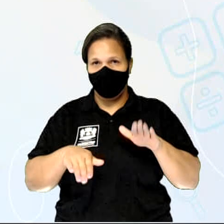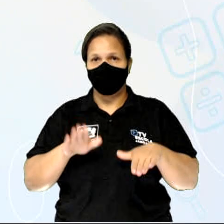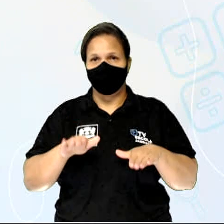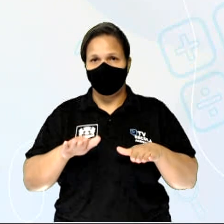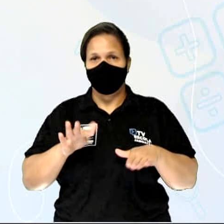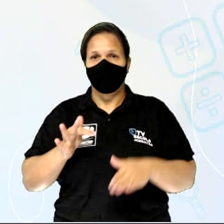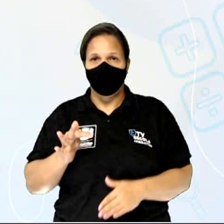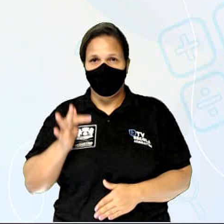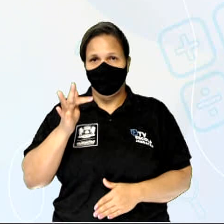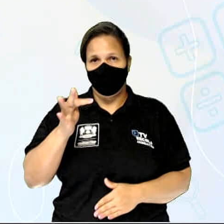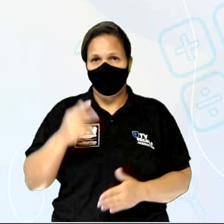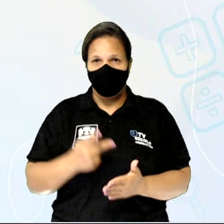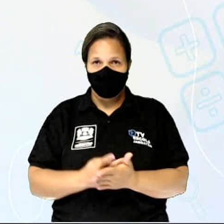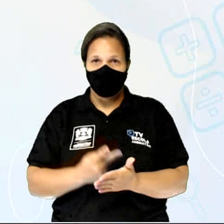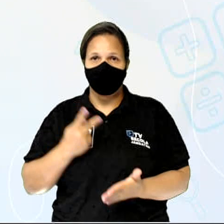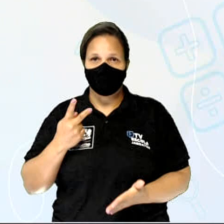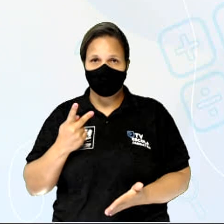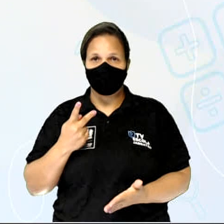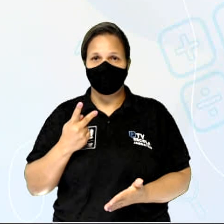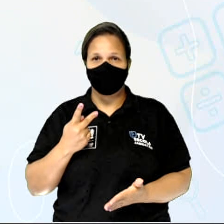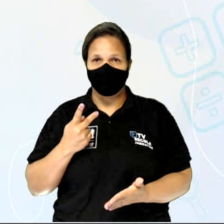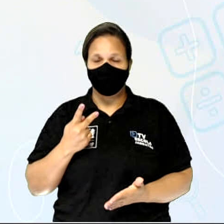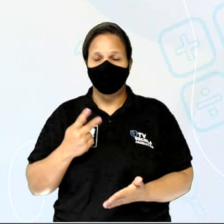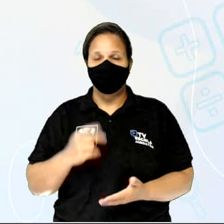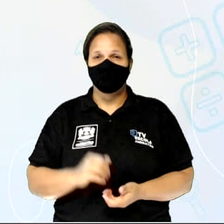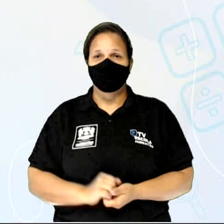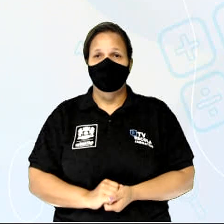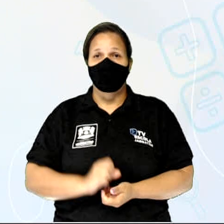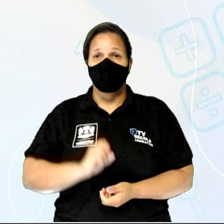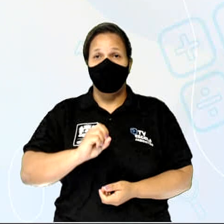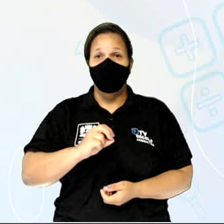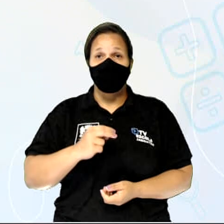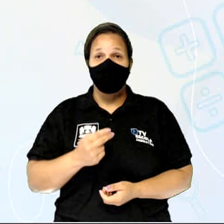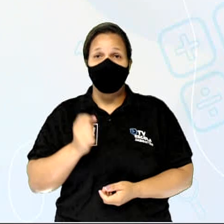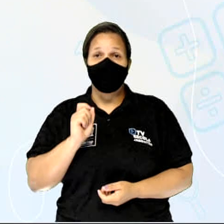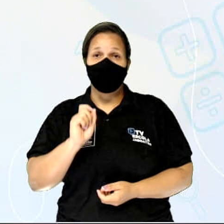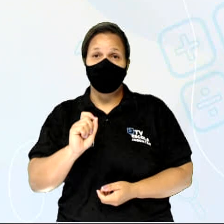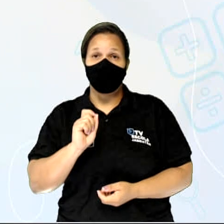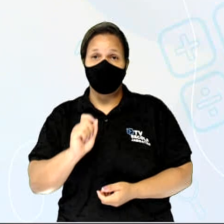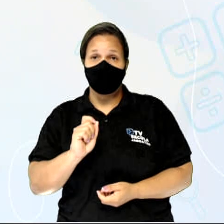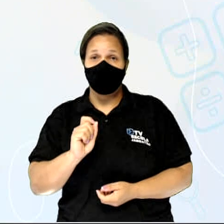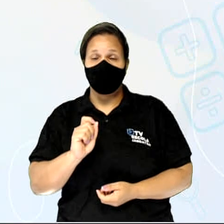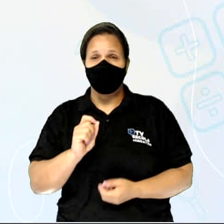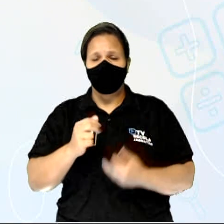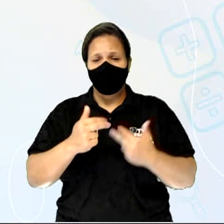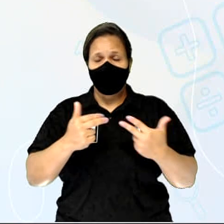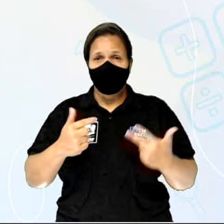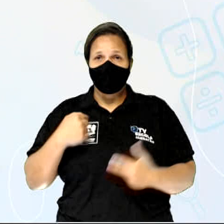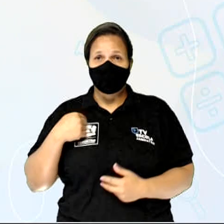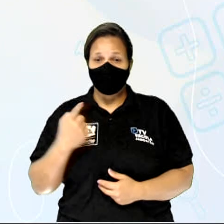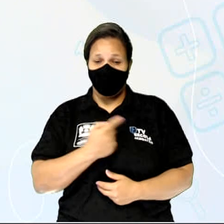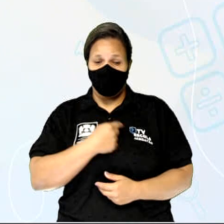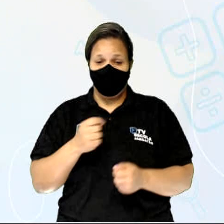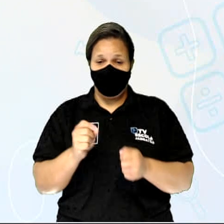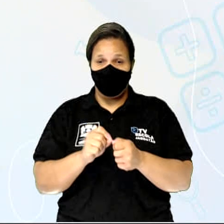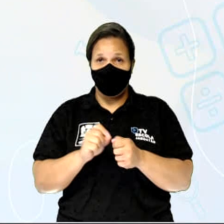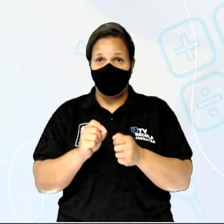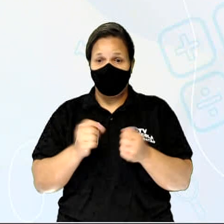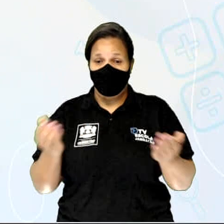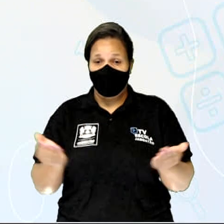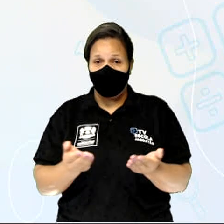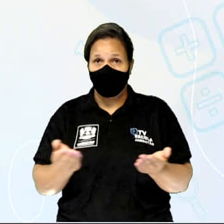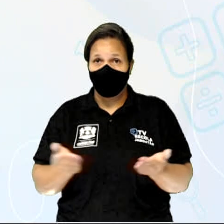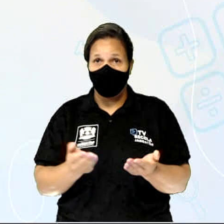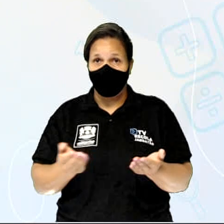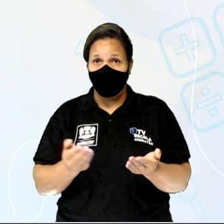probabilidade delas acontecerem, né? Ou seja, é algo que eu faço agora e que